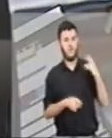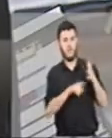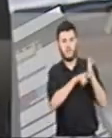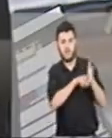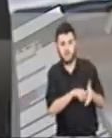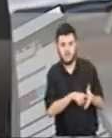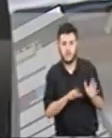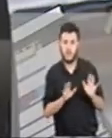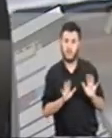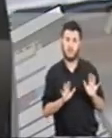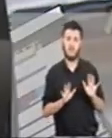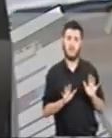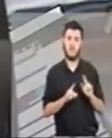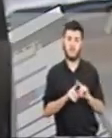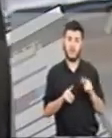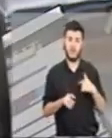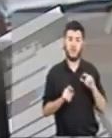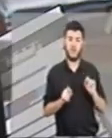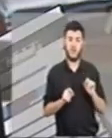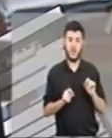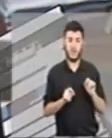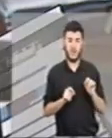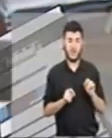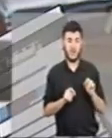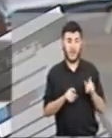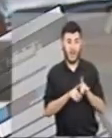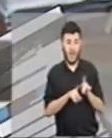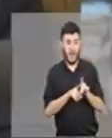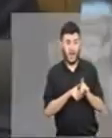a 2, 3 ou 4 gabinetes.